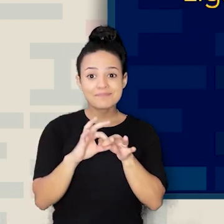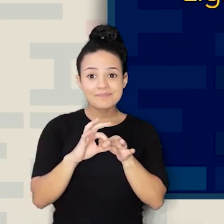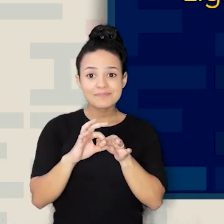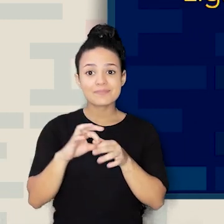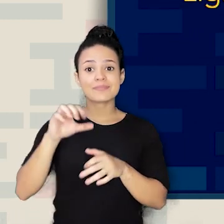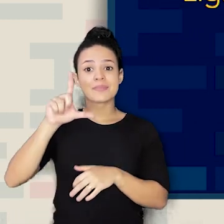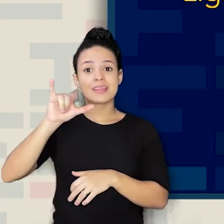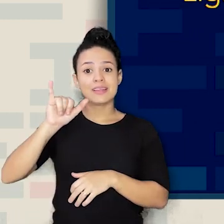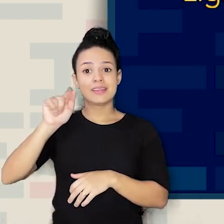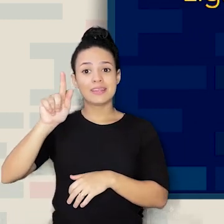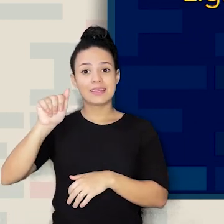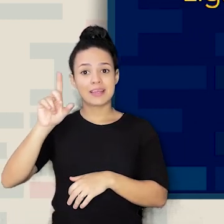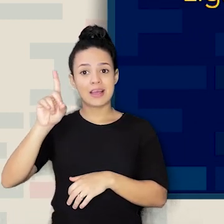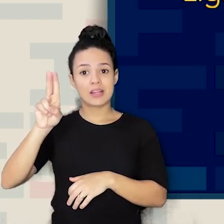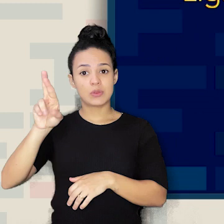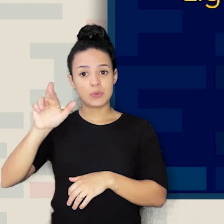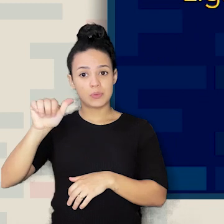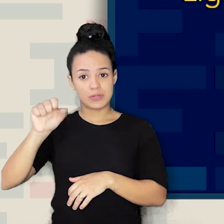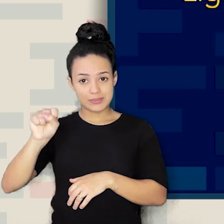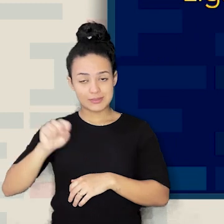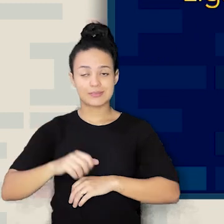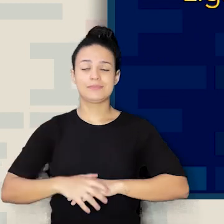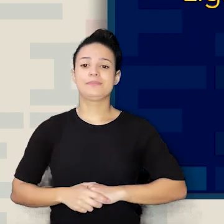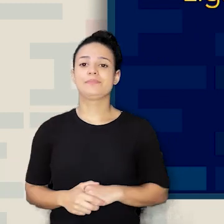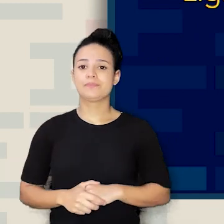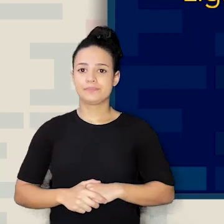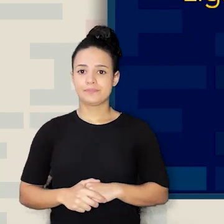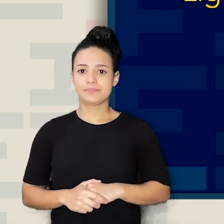Aqui também vem as ligaduras,